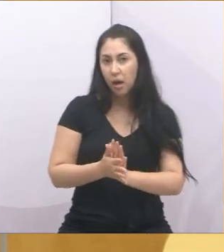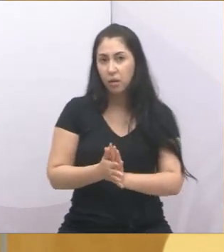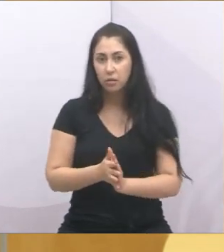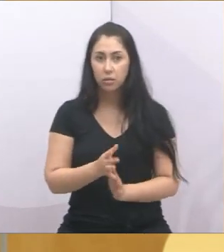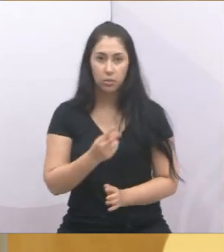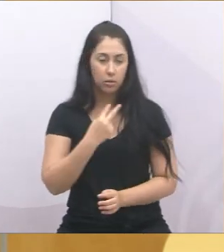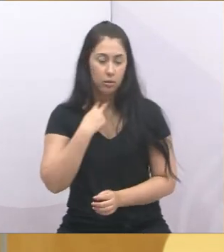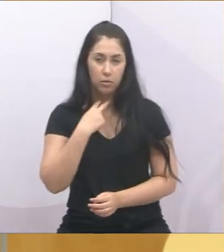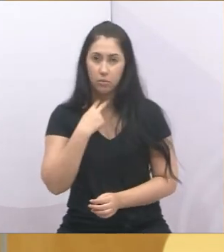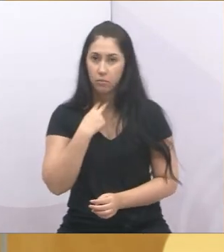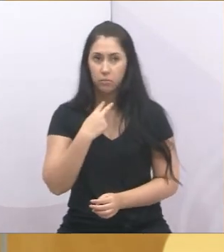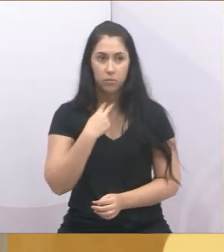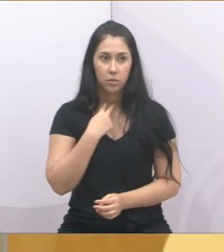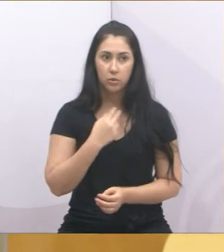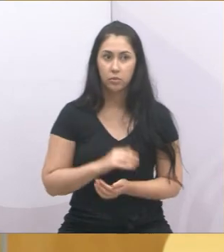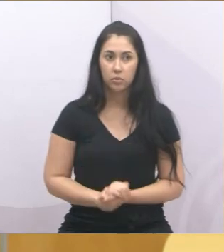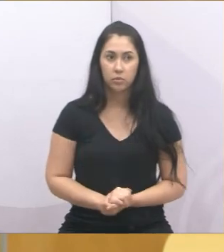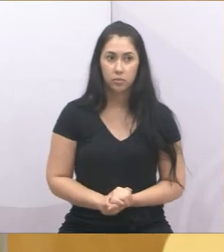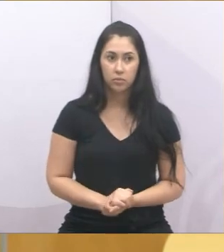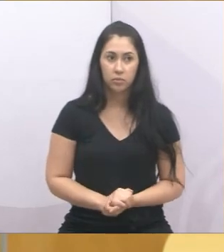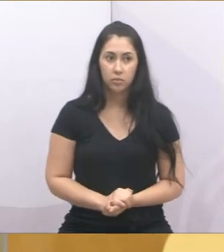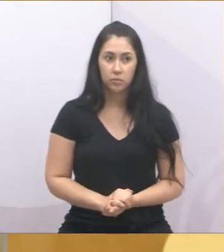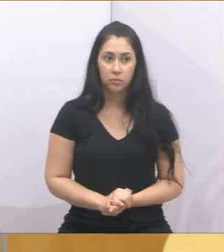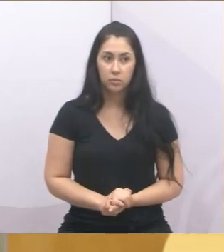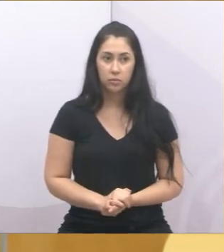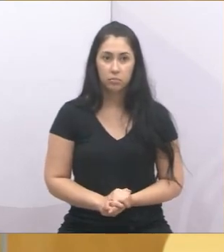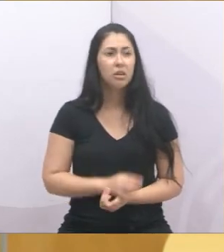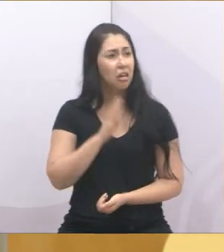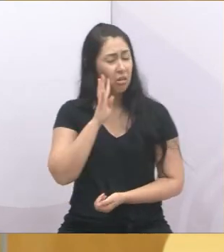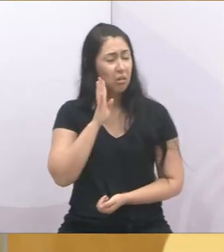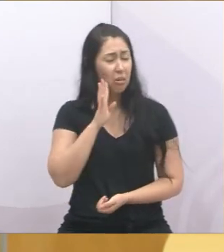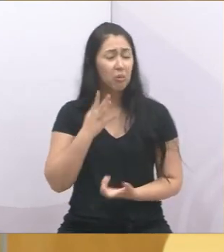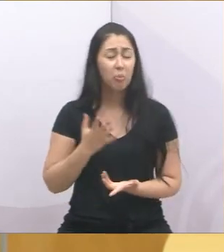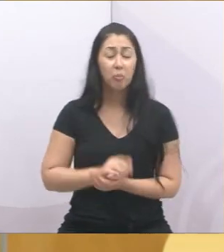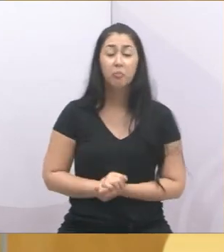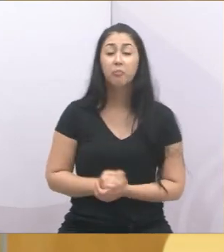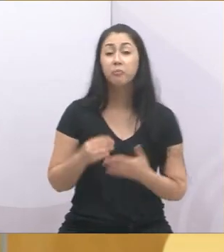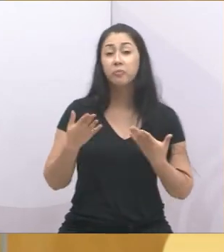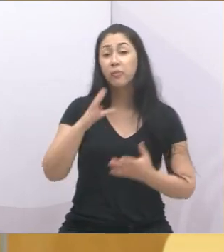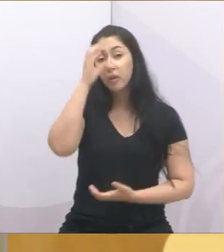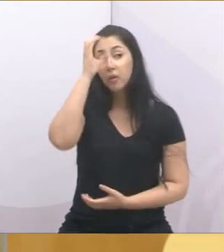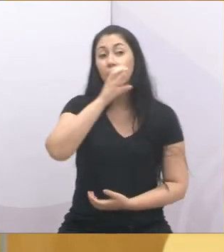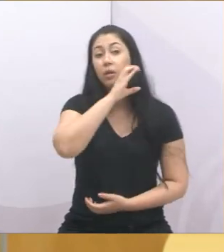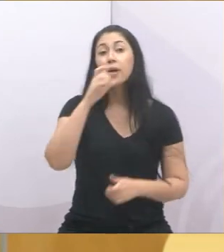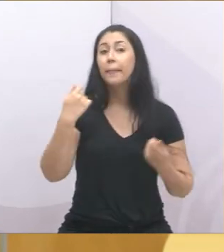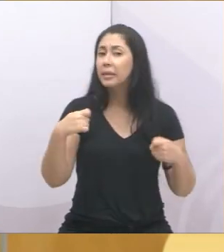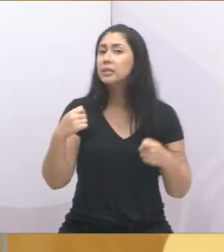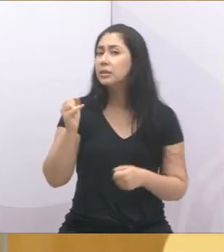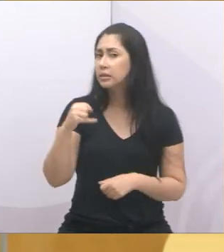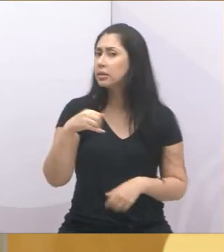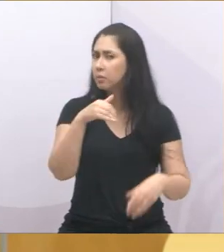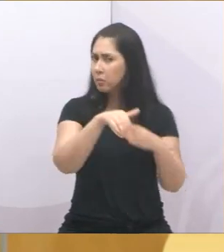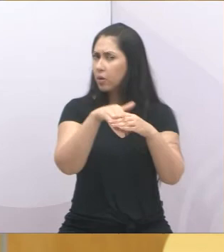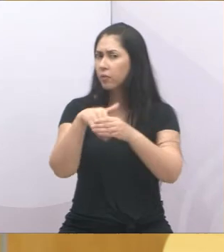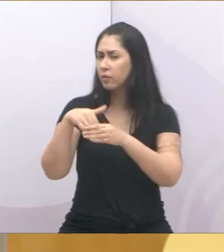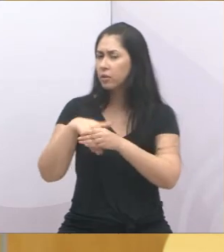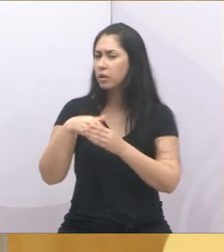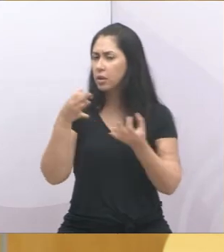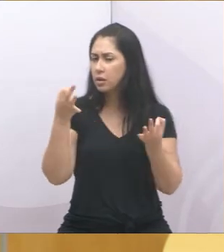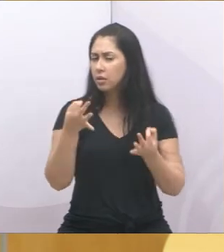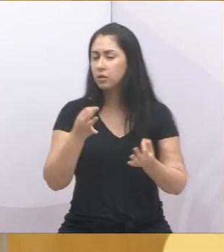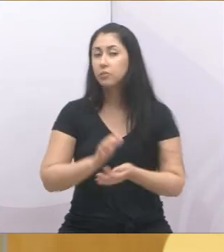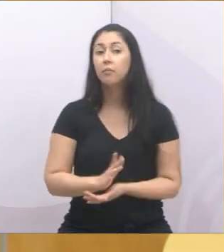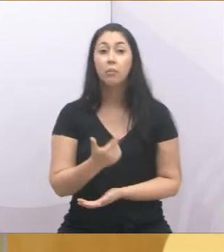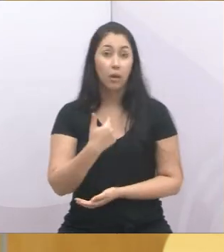dos representantes do povo. Ah, que bacana, né? Então, os cristãos têm que se envolverem. E eu, como